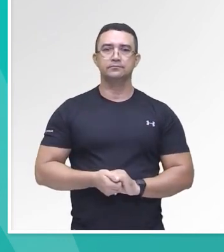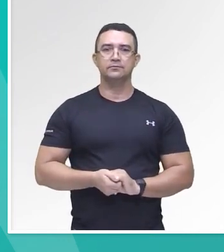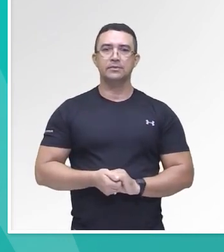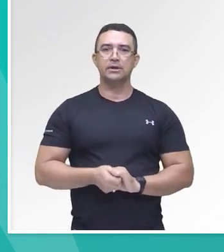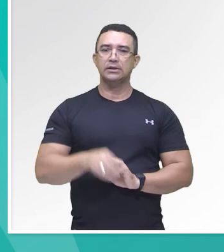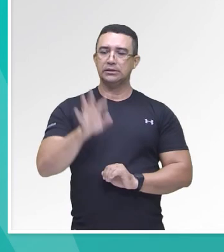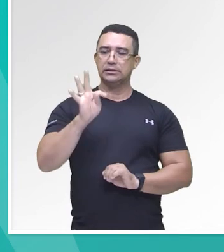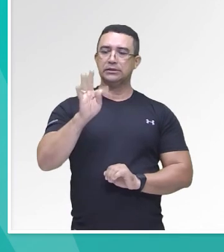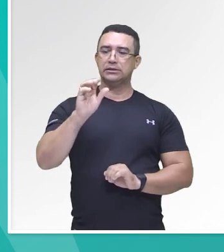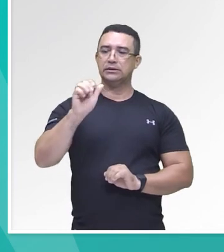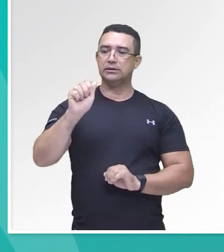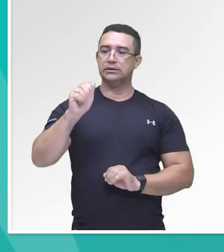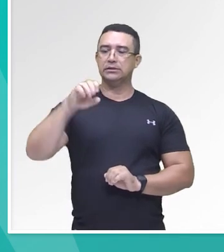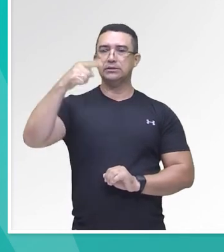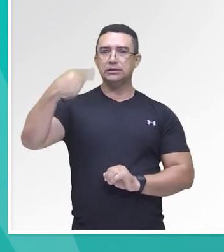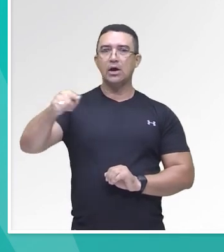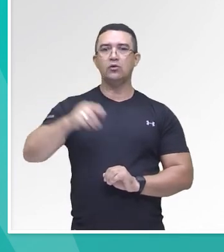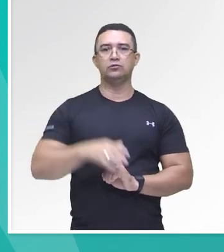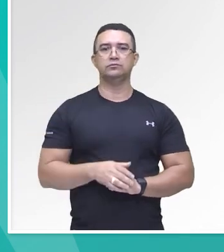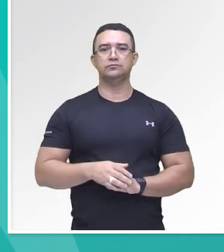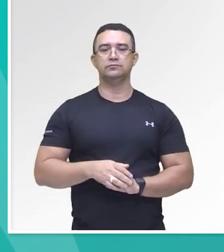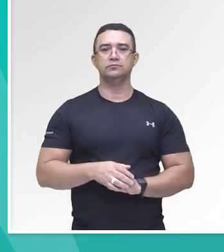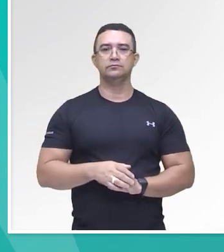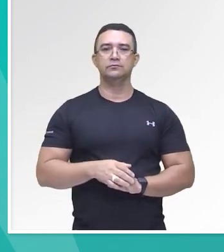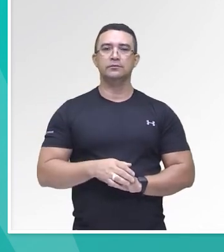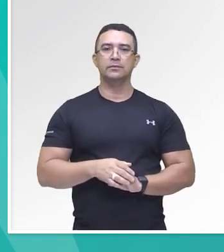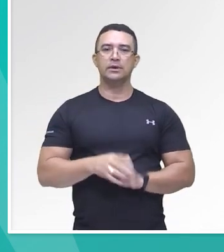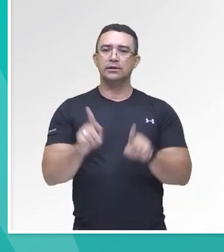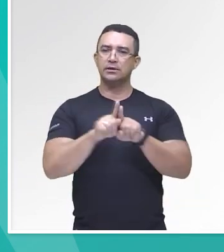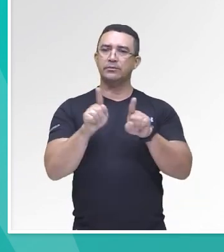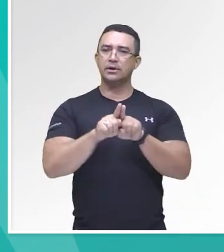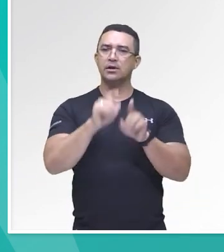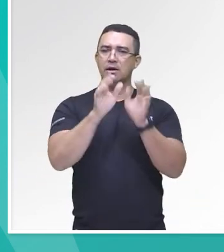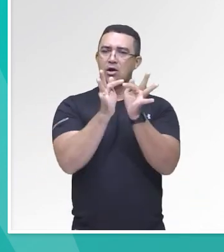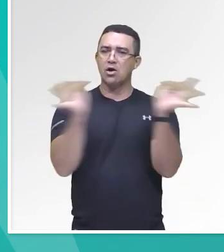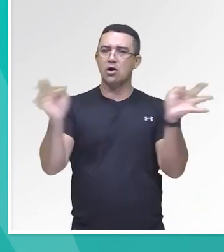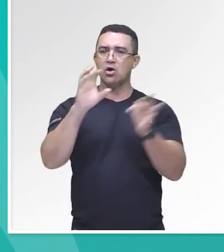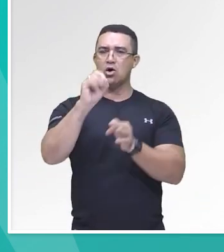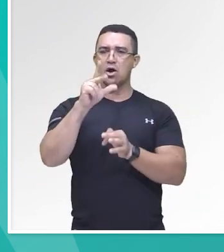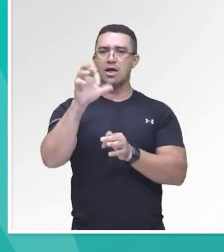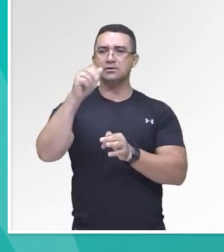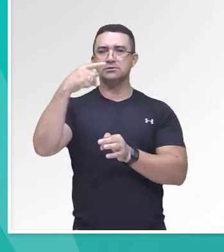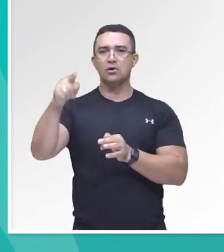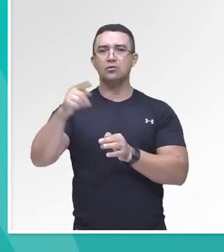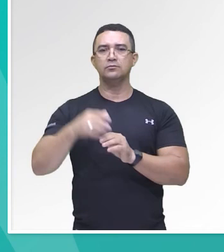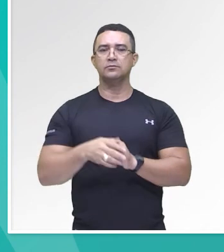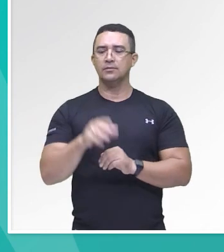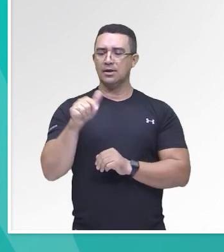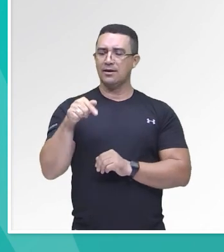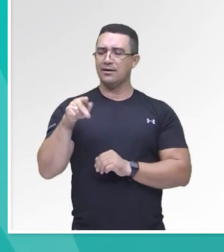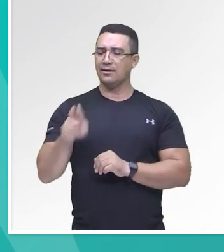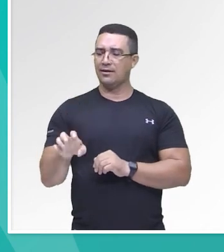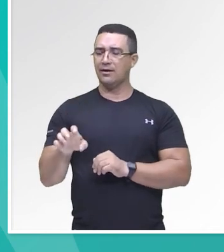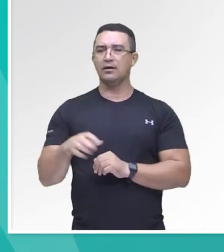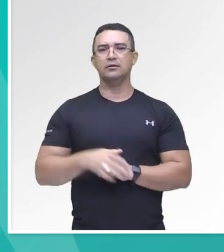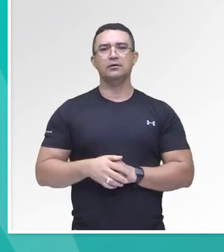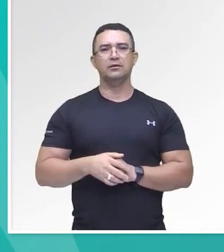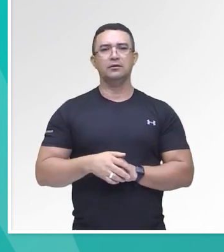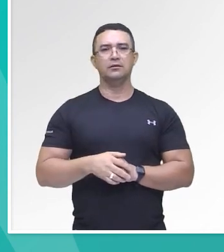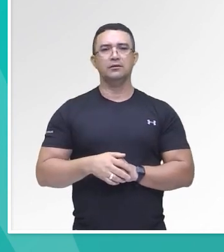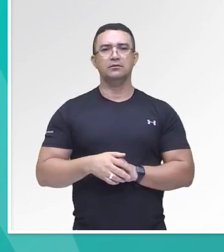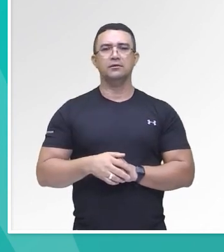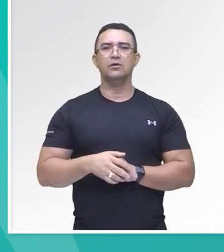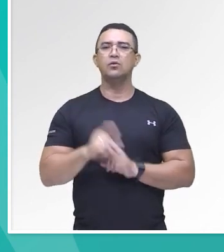tão e na minha oração subordinada o que. Esse tipo de construção